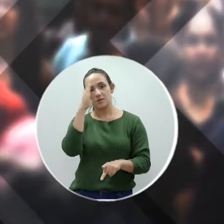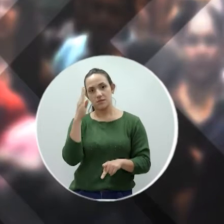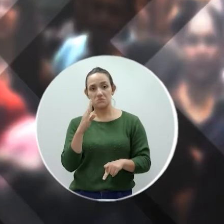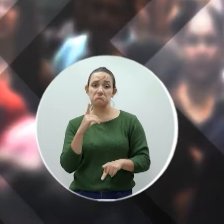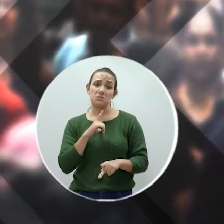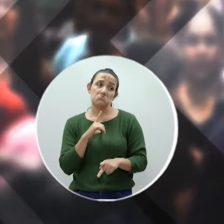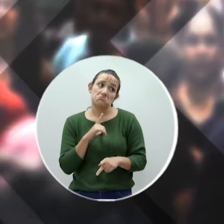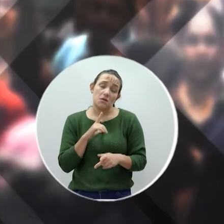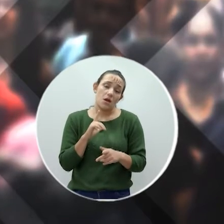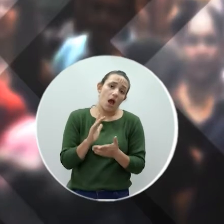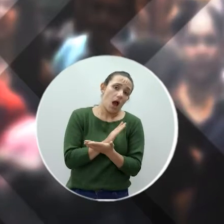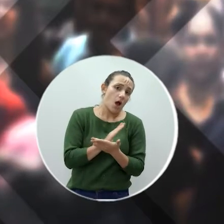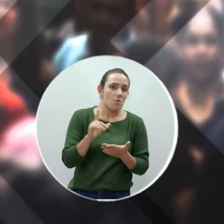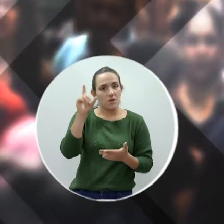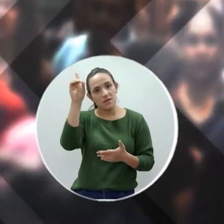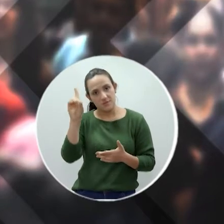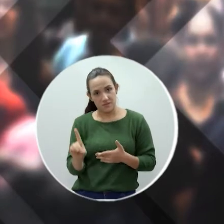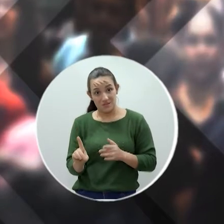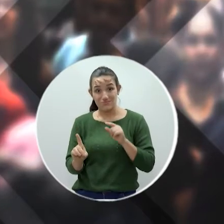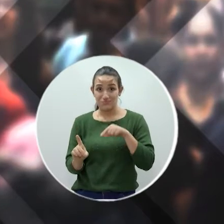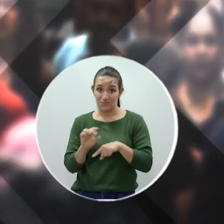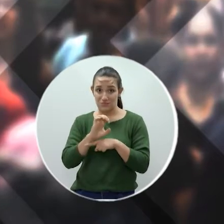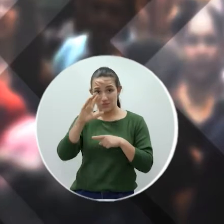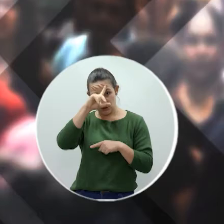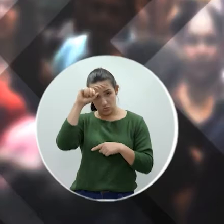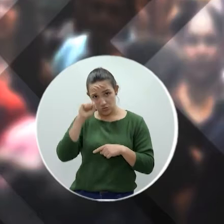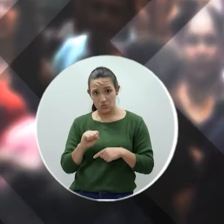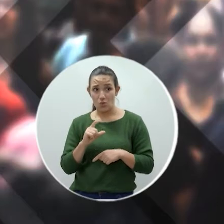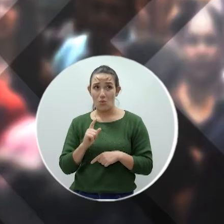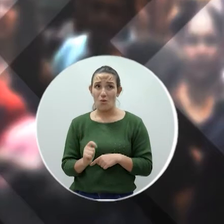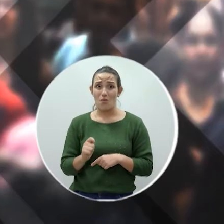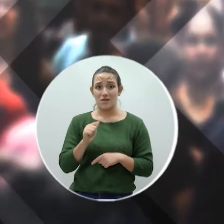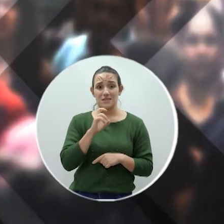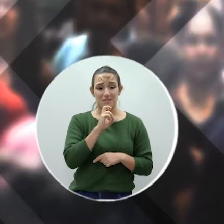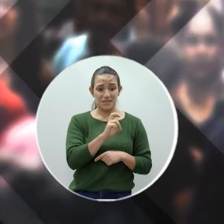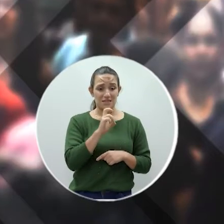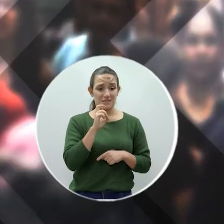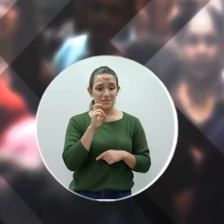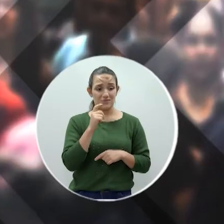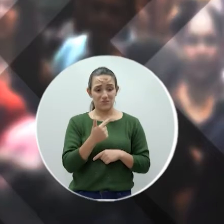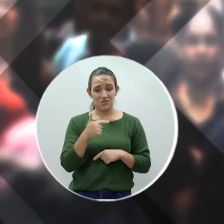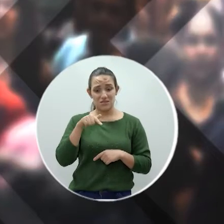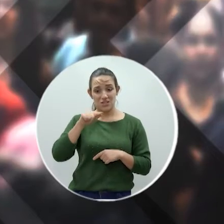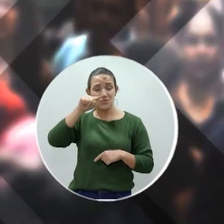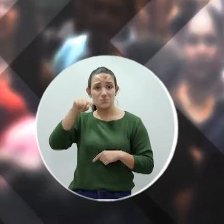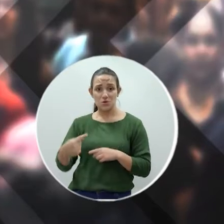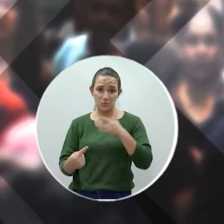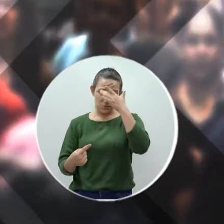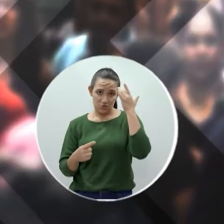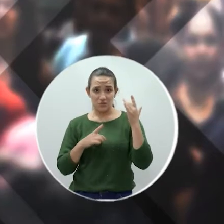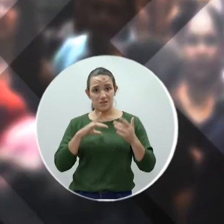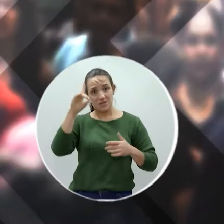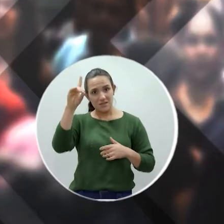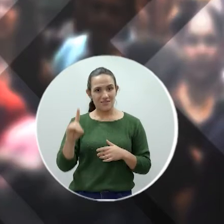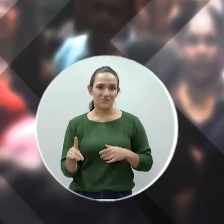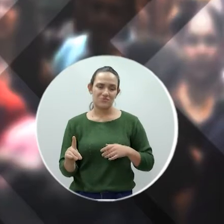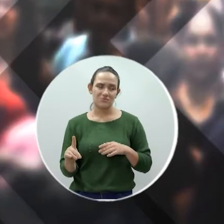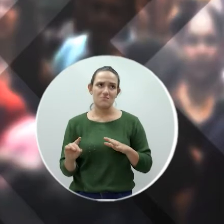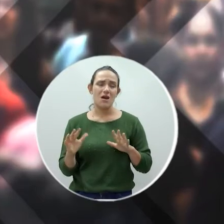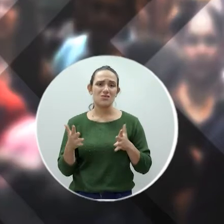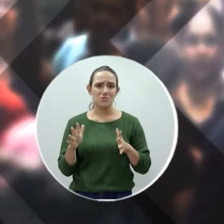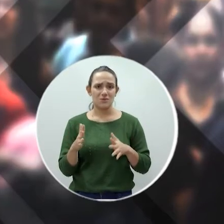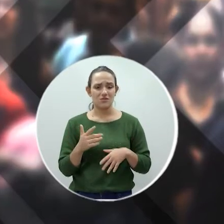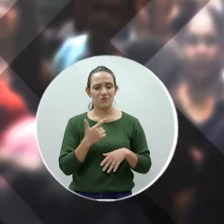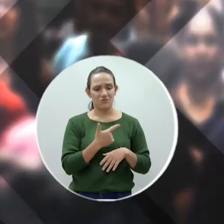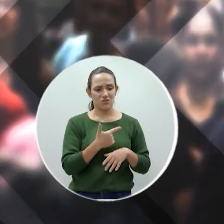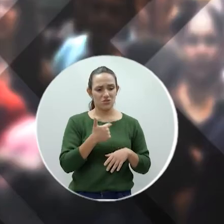tipo de deficiência. Já em Mato Grosso do Sul, são quase 527 mil pessoas com deficiência, o que representa